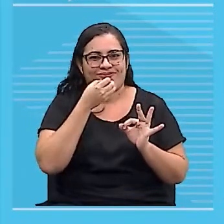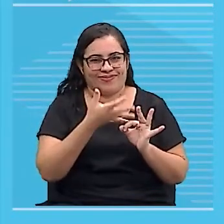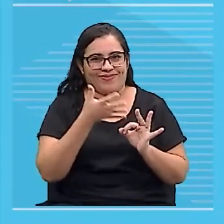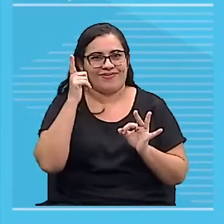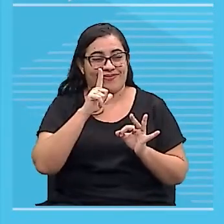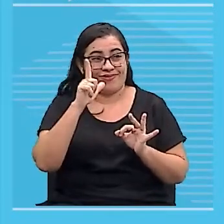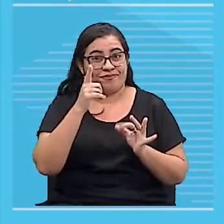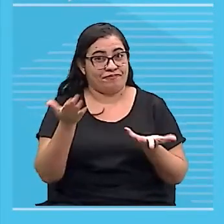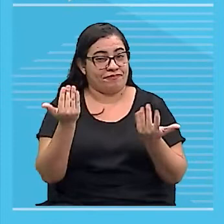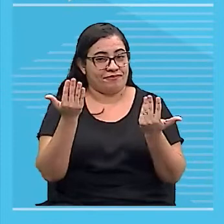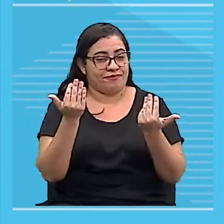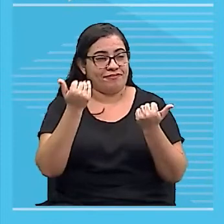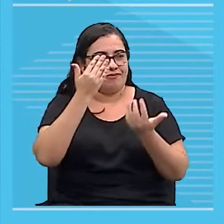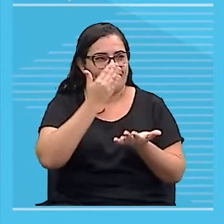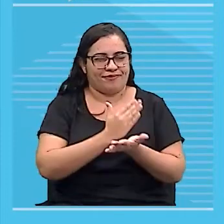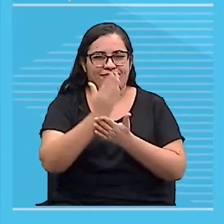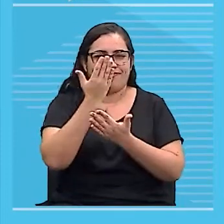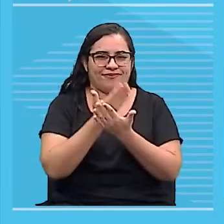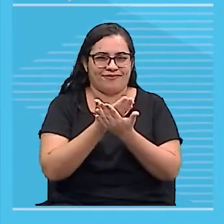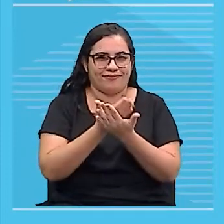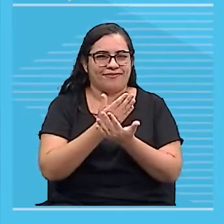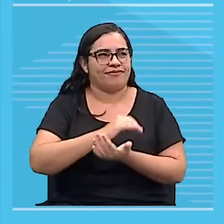perdão? Vamos começar então a nossa aula, né?